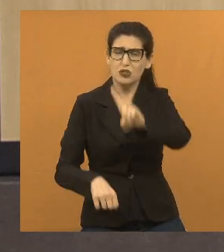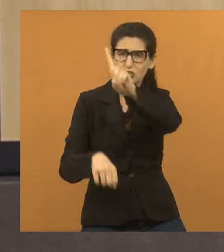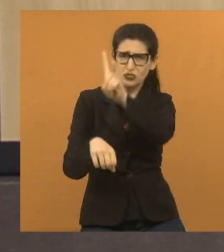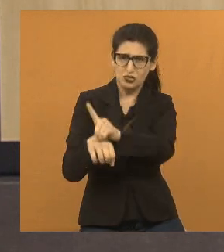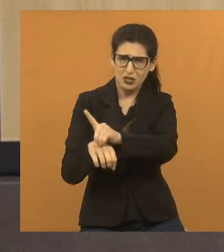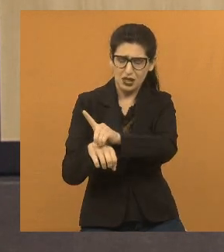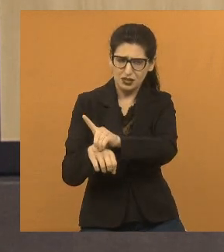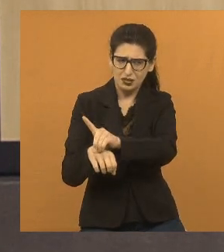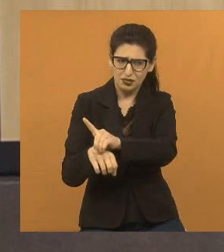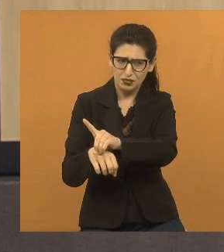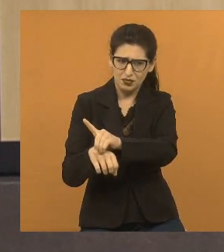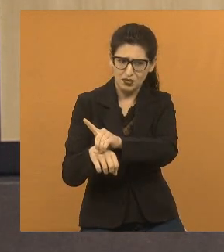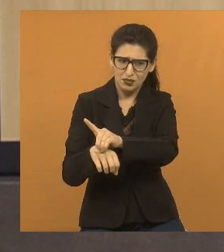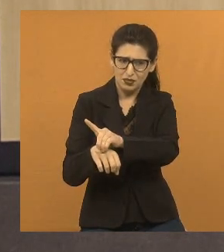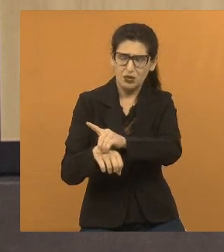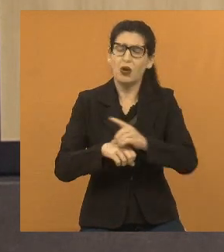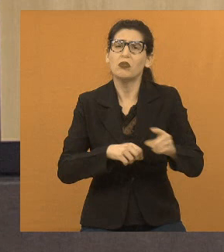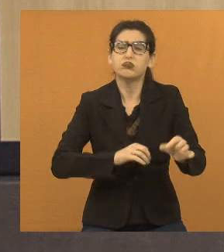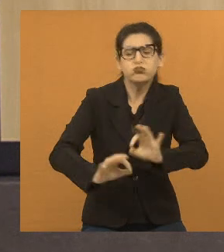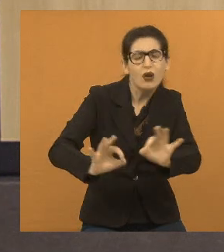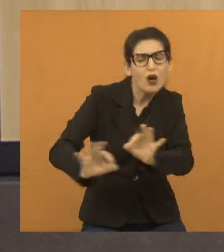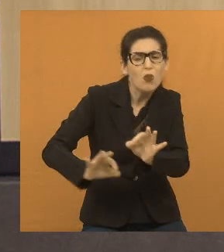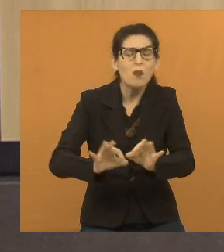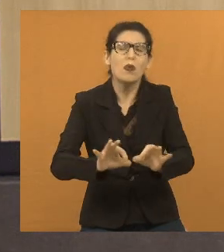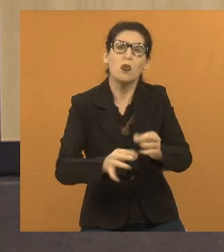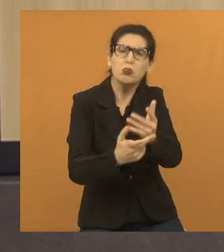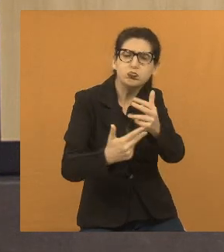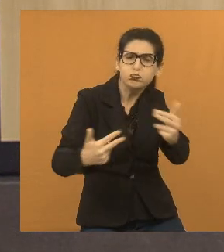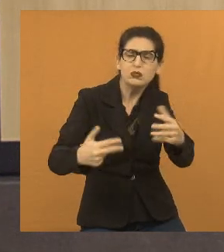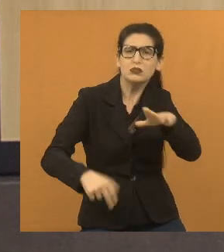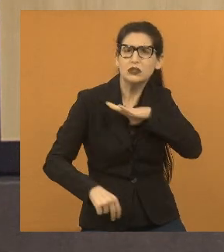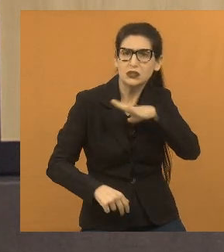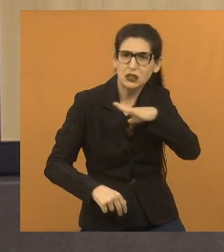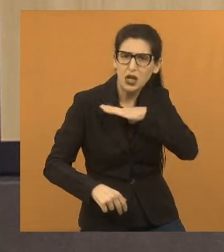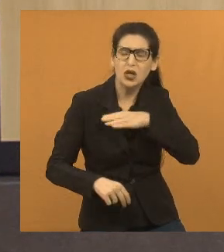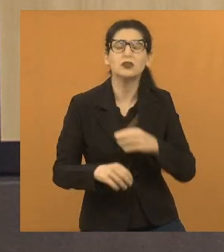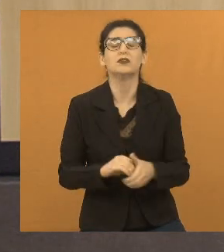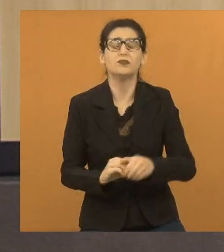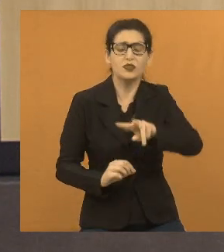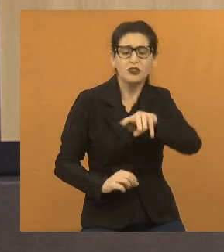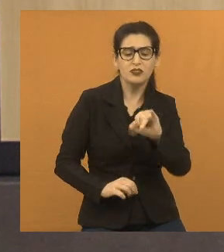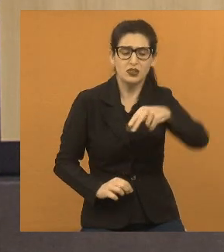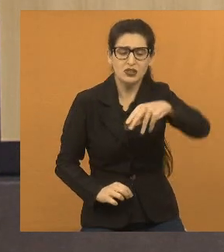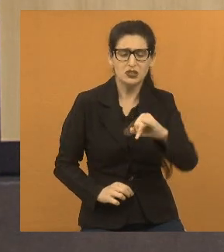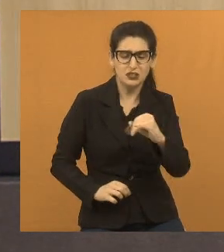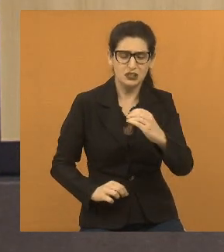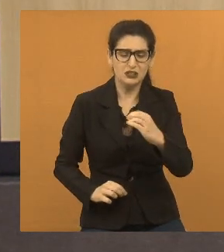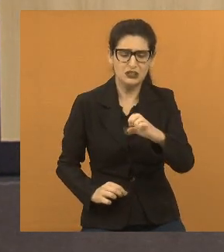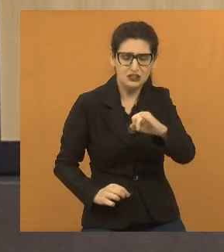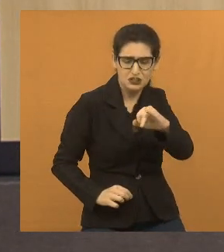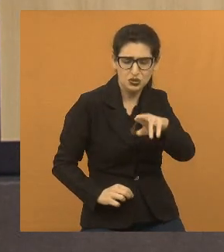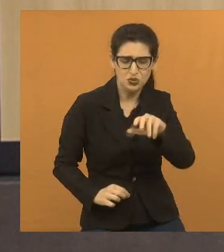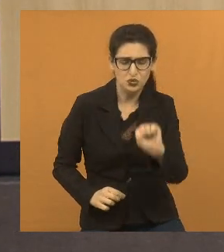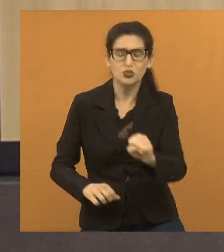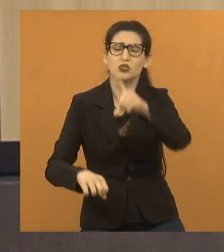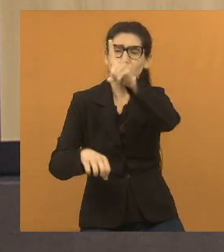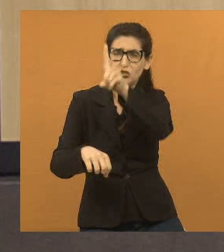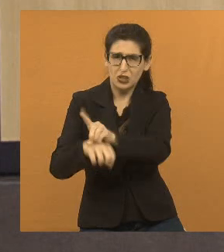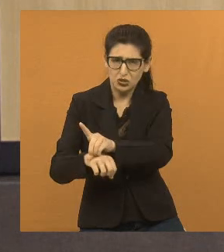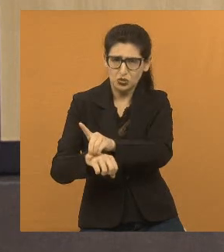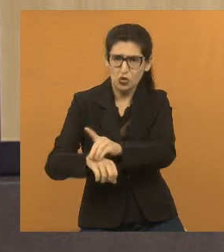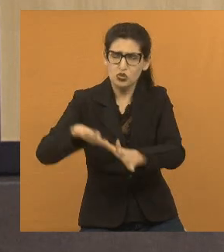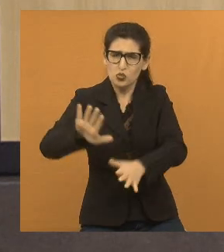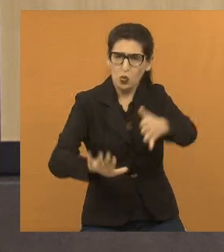diretor de Licença Urbanística, Vinícius dos Santos Pereira, diretor de Controle e